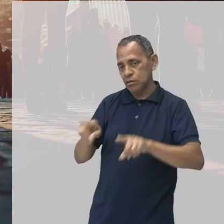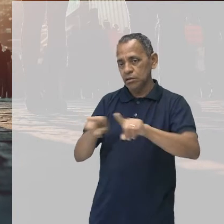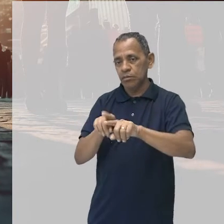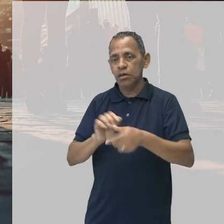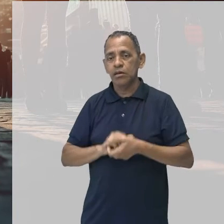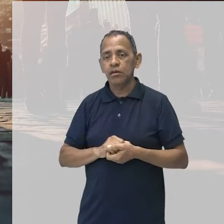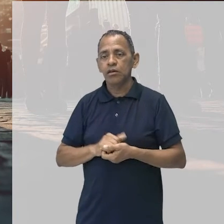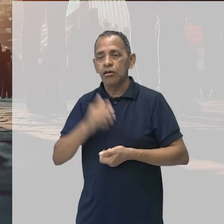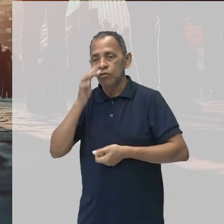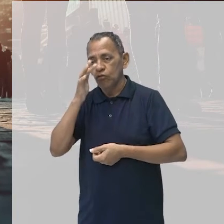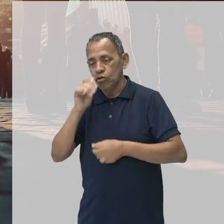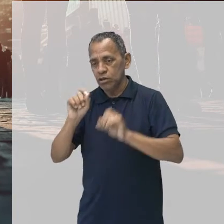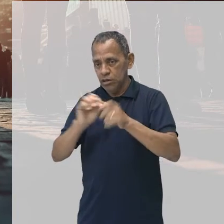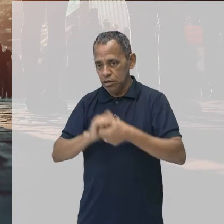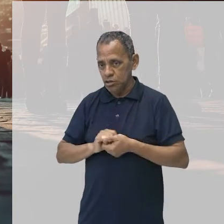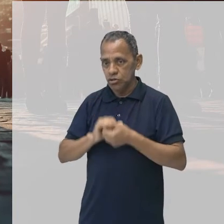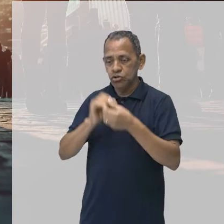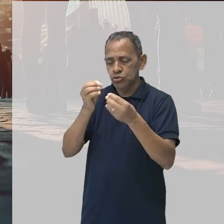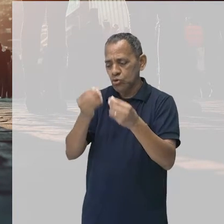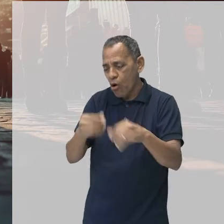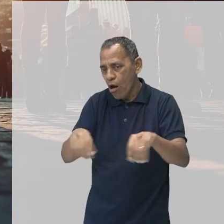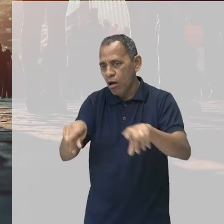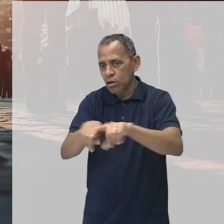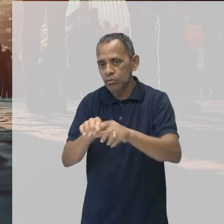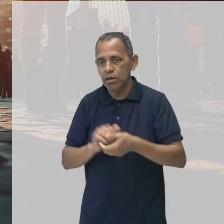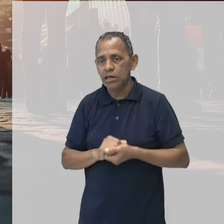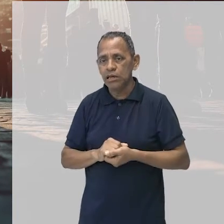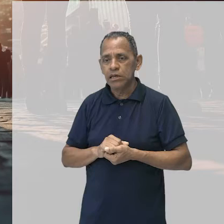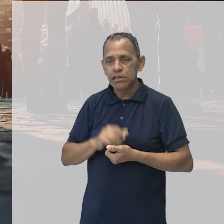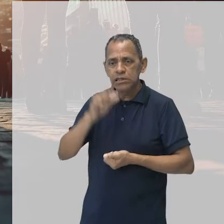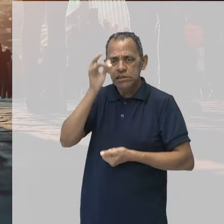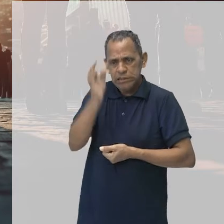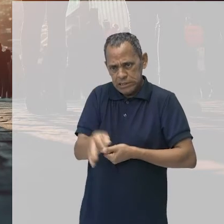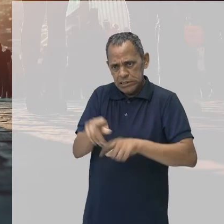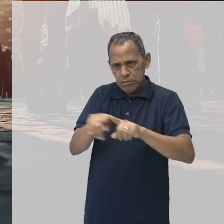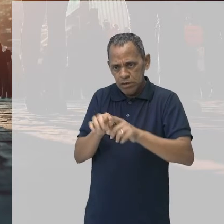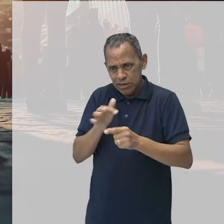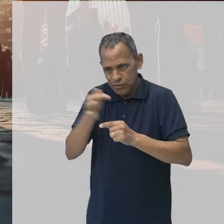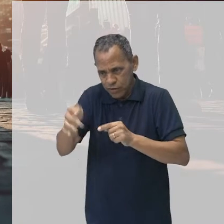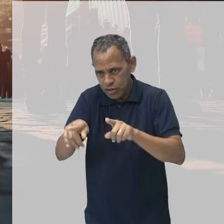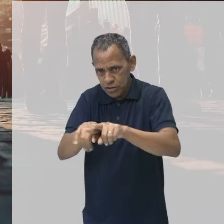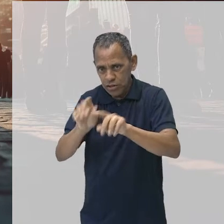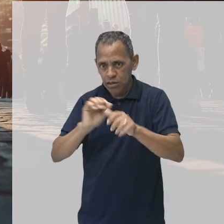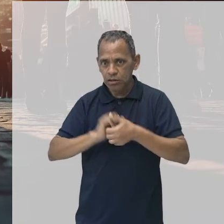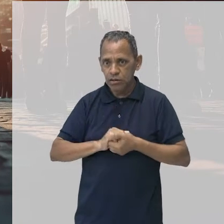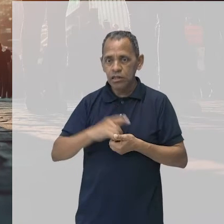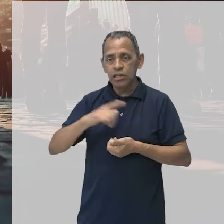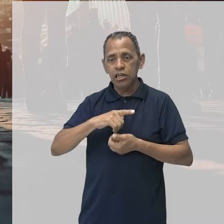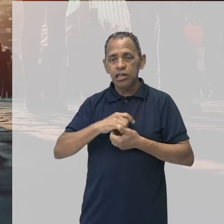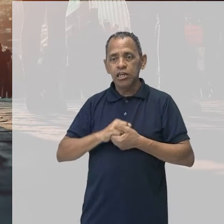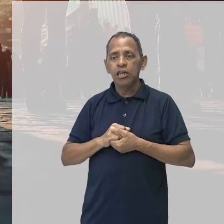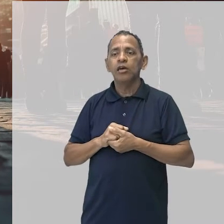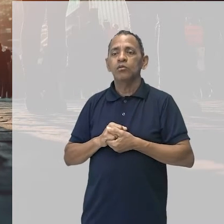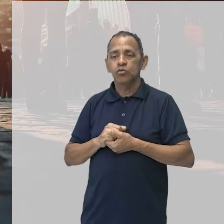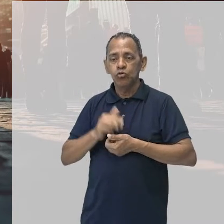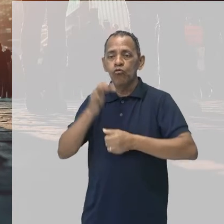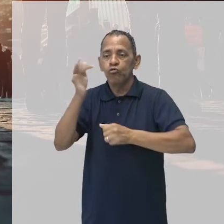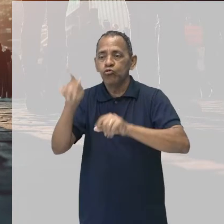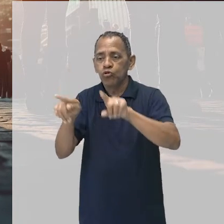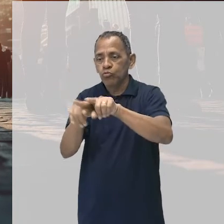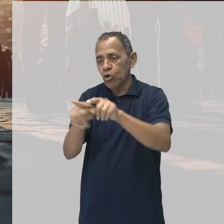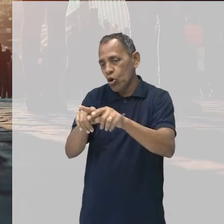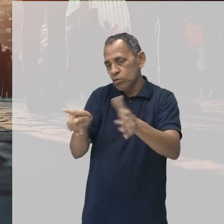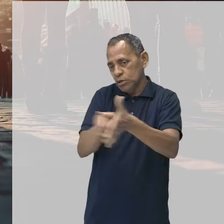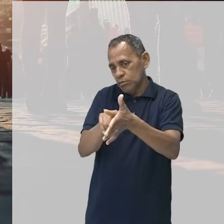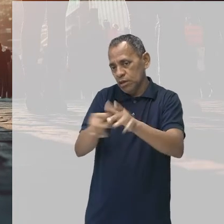no chão. A certeza na frente, a história na mão, caminhando e cantando e seguindo a canção,